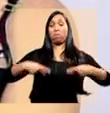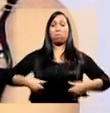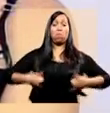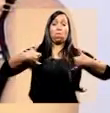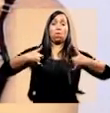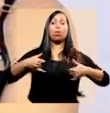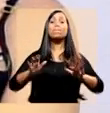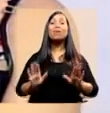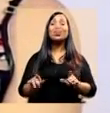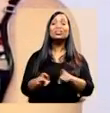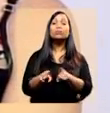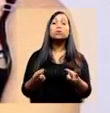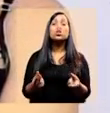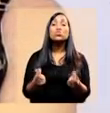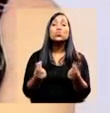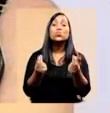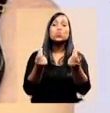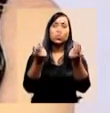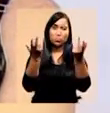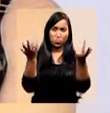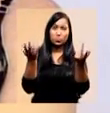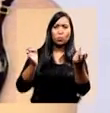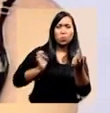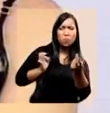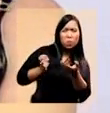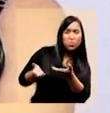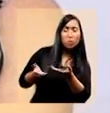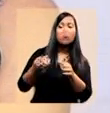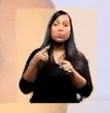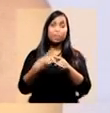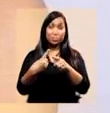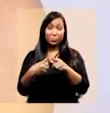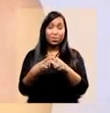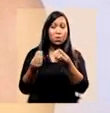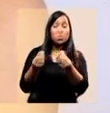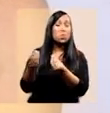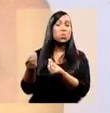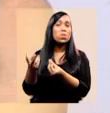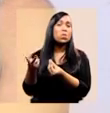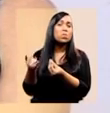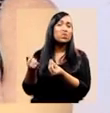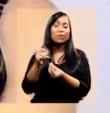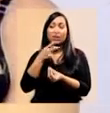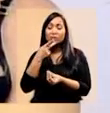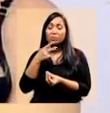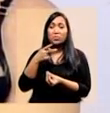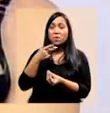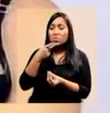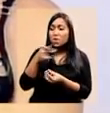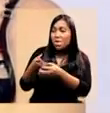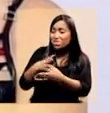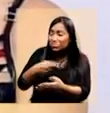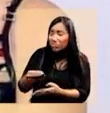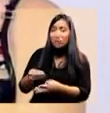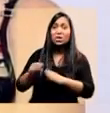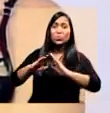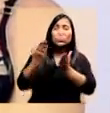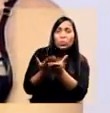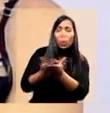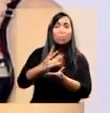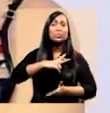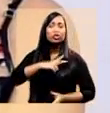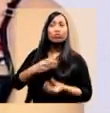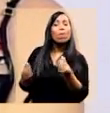status, mas do poder econômico, a condição financeira. Porque como que ela vai lidar com o filho, né, a escola particular?